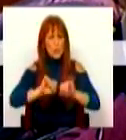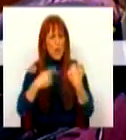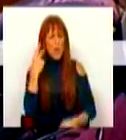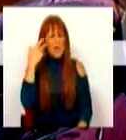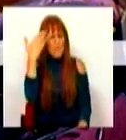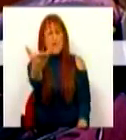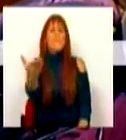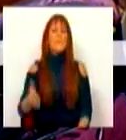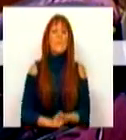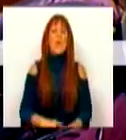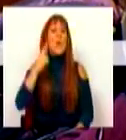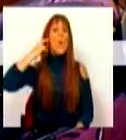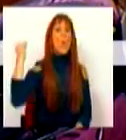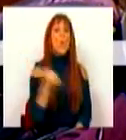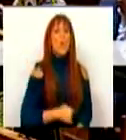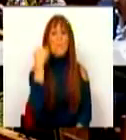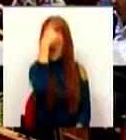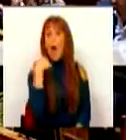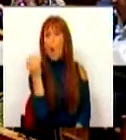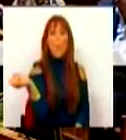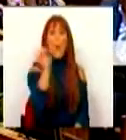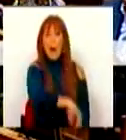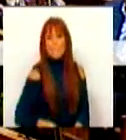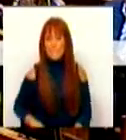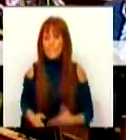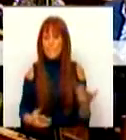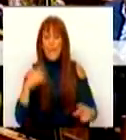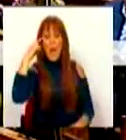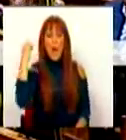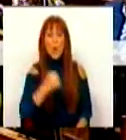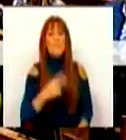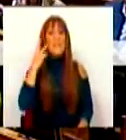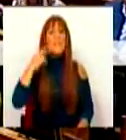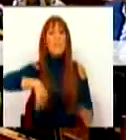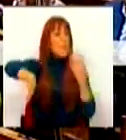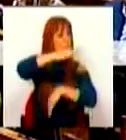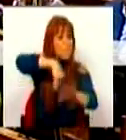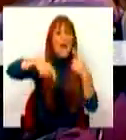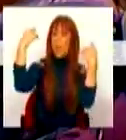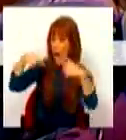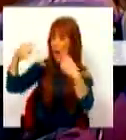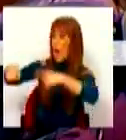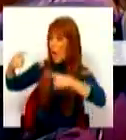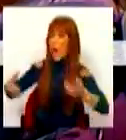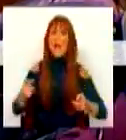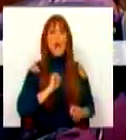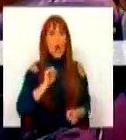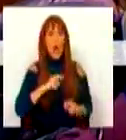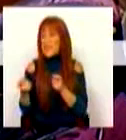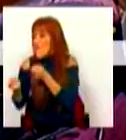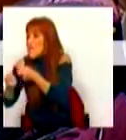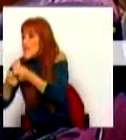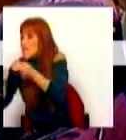vivemos. É um crime sem rosto. É um crime que vive no meio de nós. Na nossa